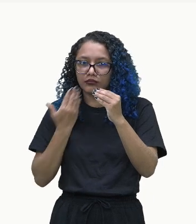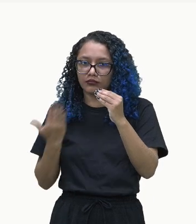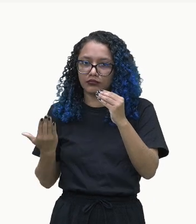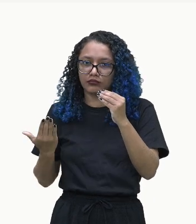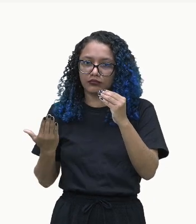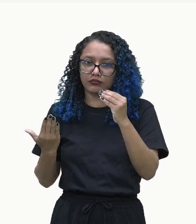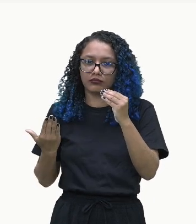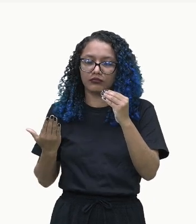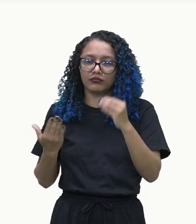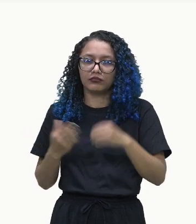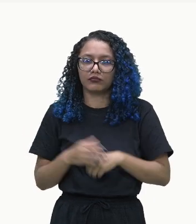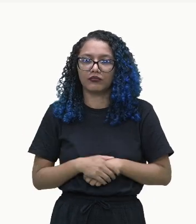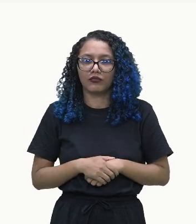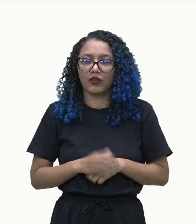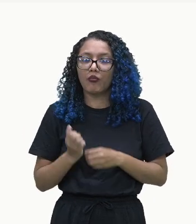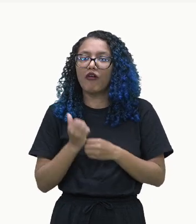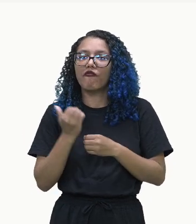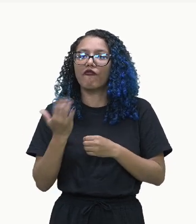eliminados para o meio